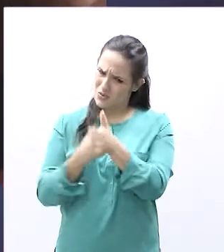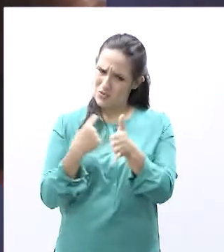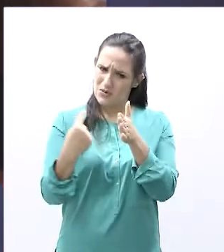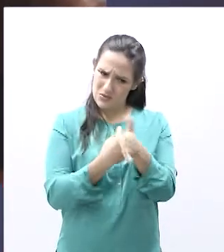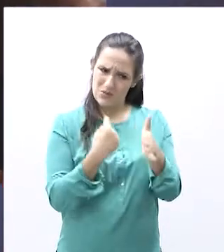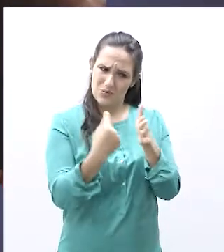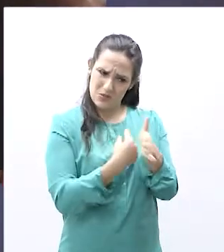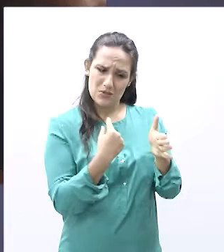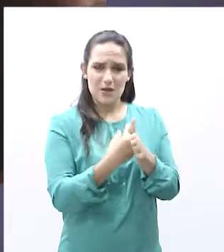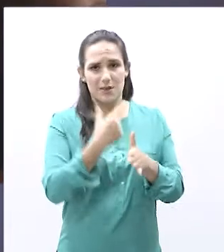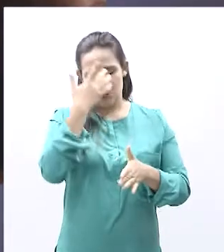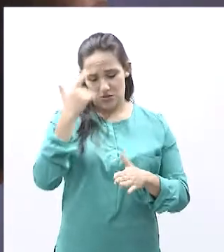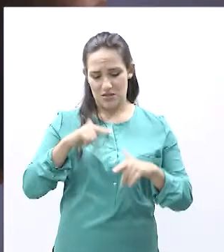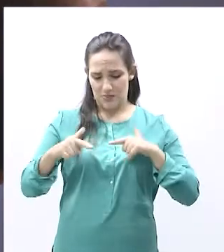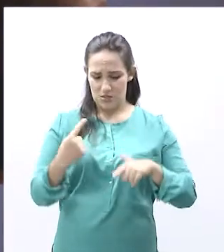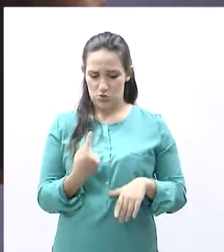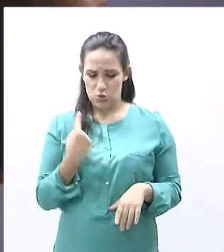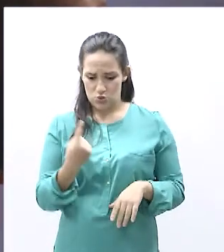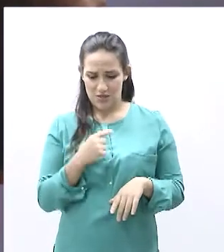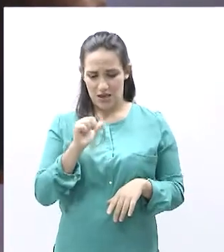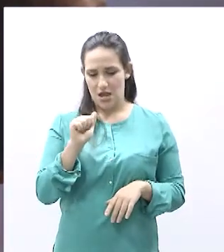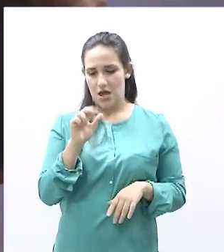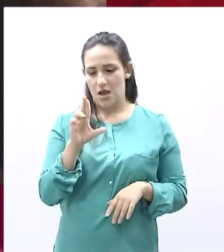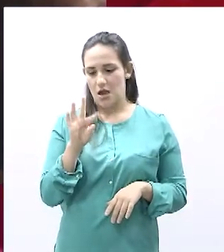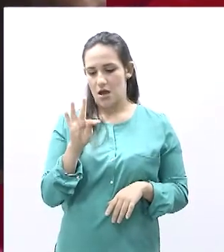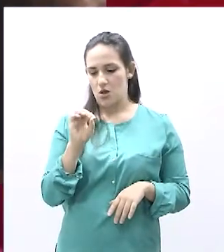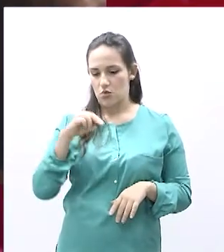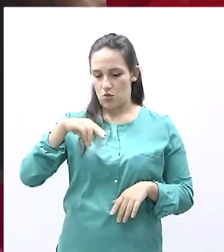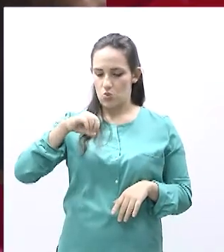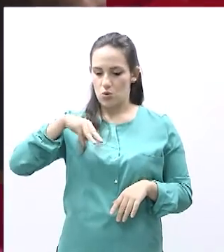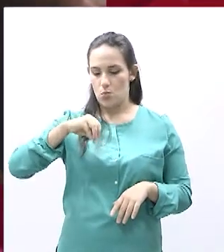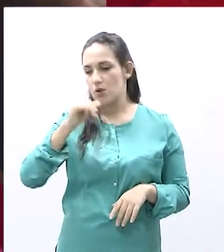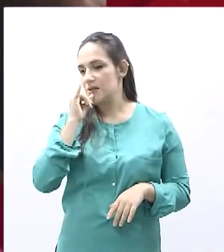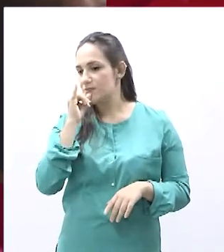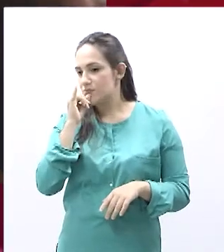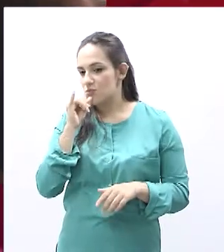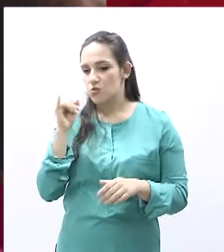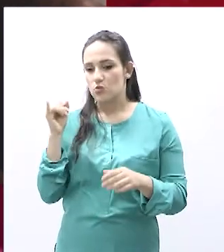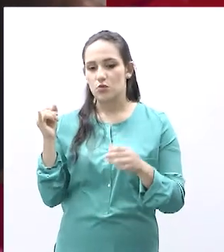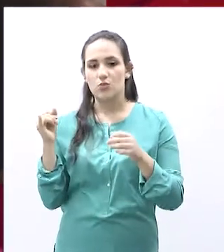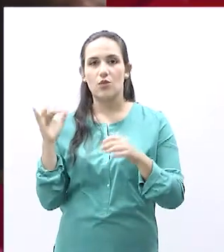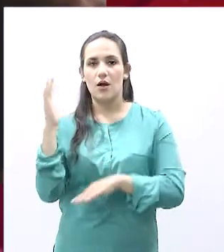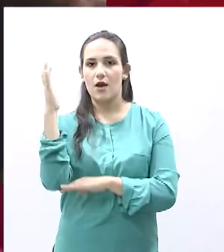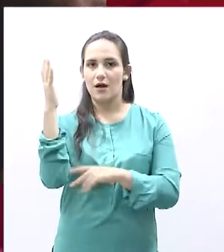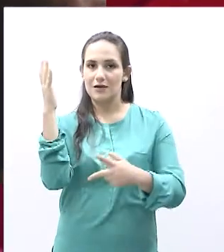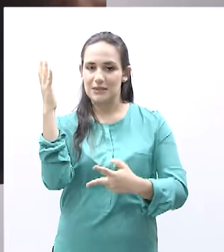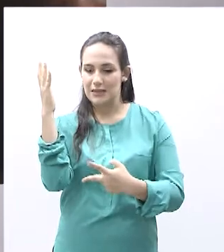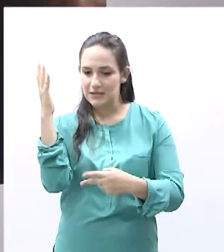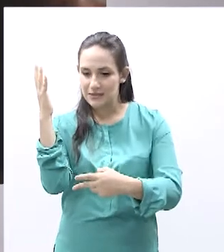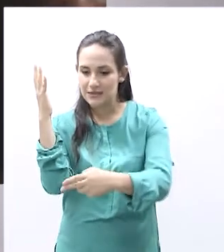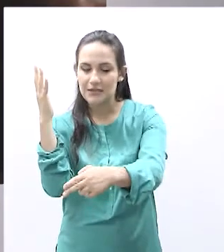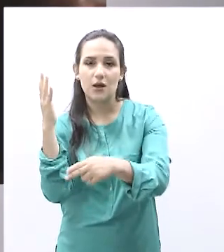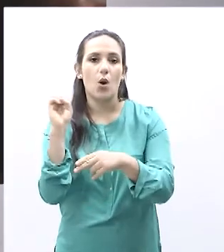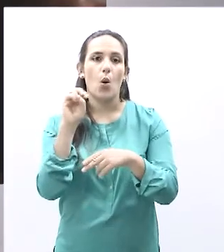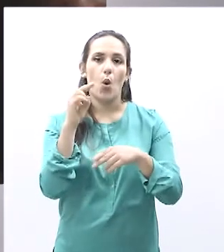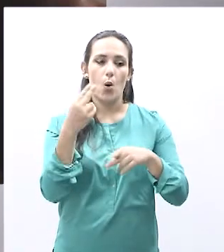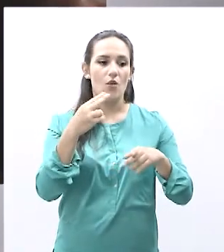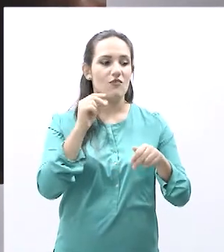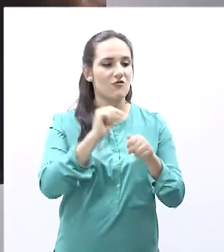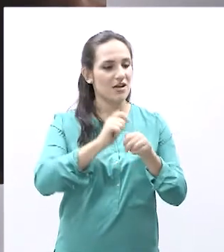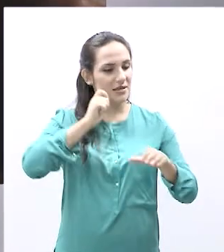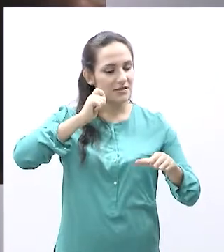recorrência daquele trabalhador autônomo, né, do jardineiro, do marceneiro, né, do prestador de